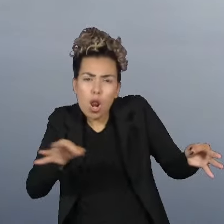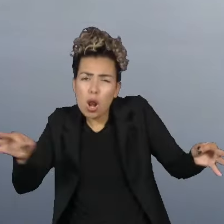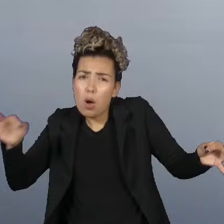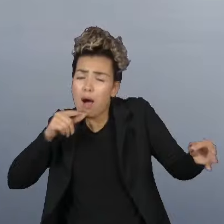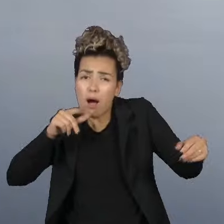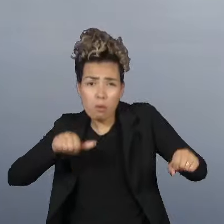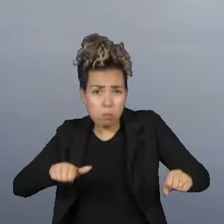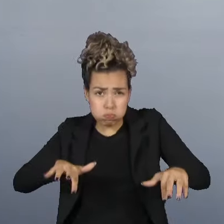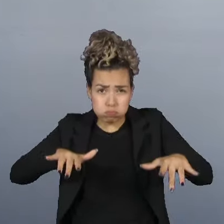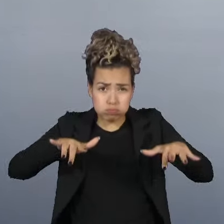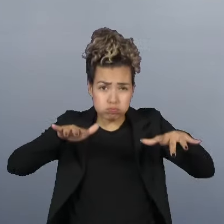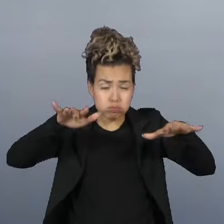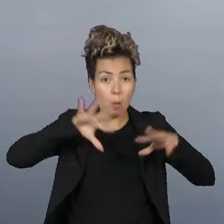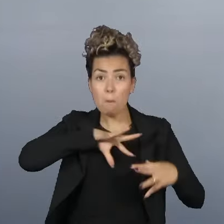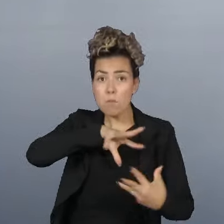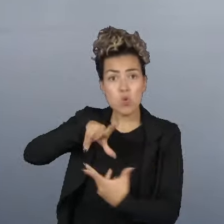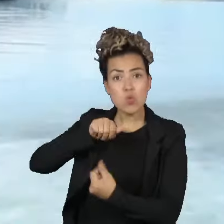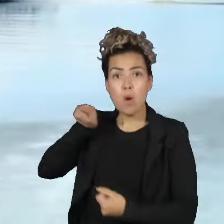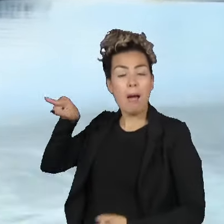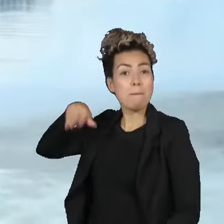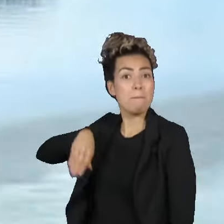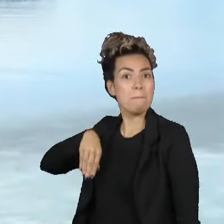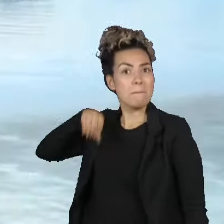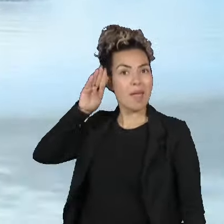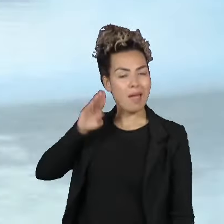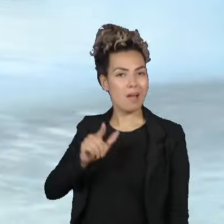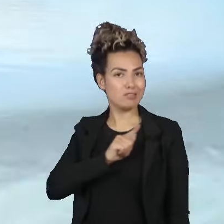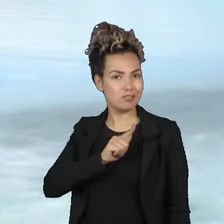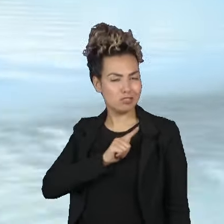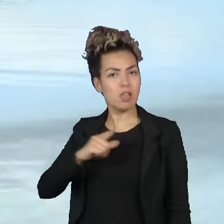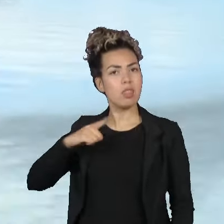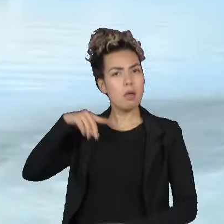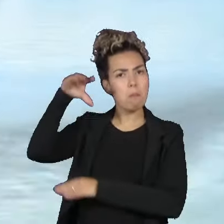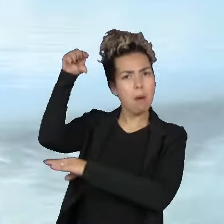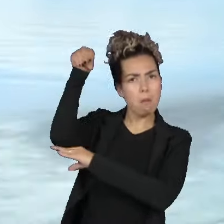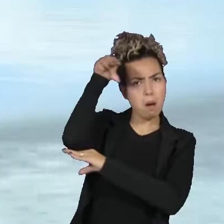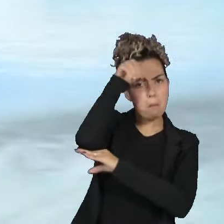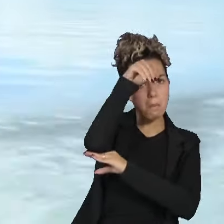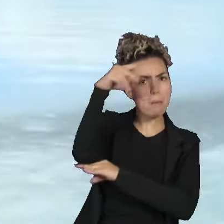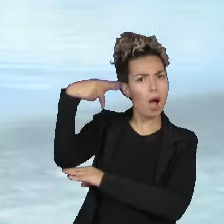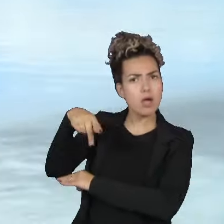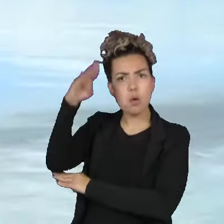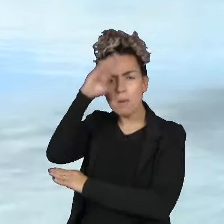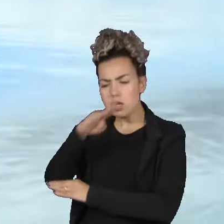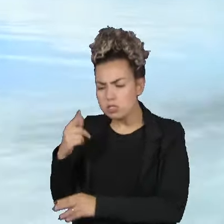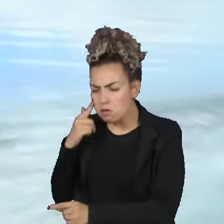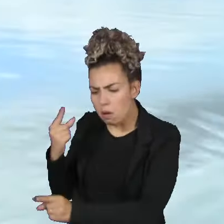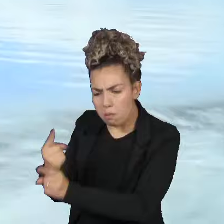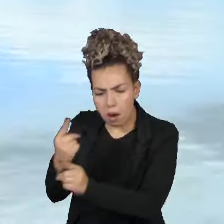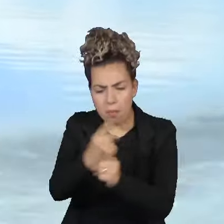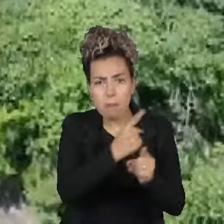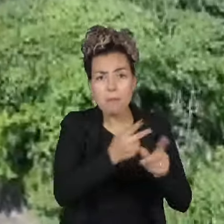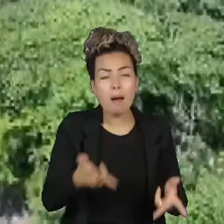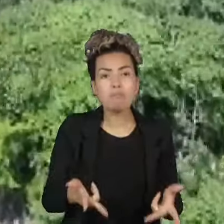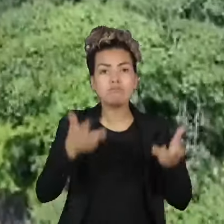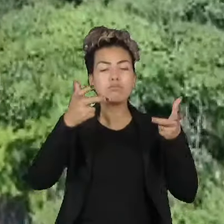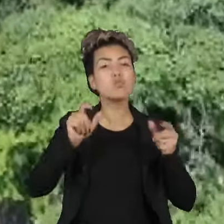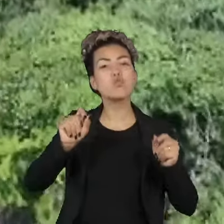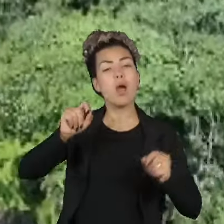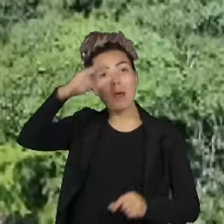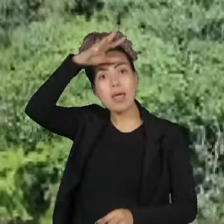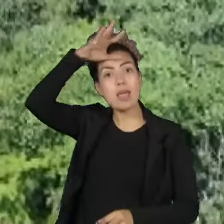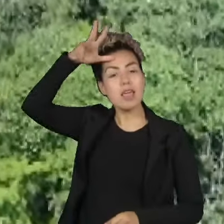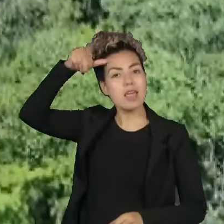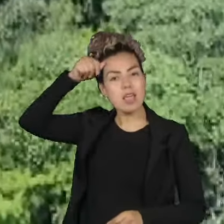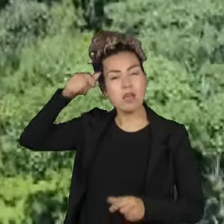água. De acordo com informações do Serviço Geológico do Brasil, o rio que banha a cidade de Manaus deve